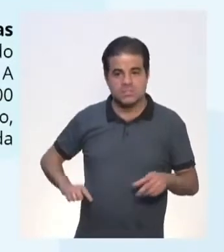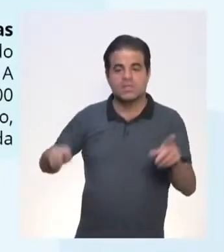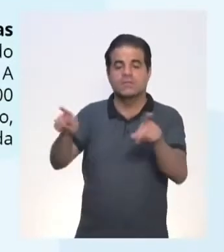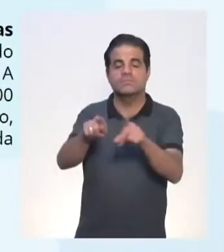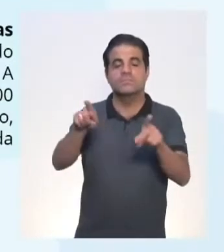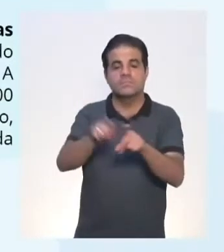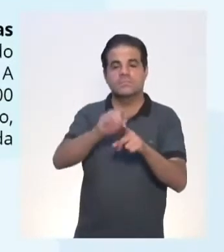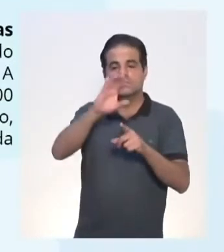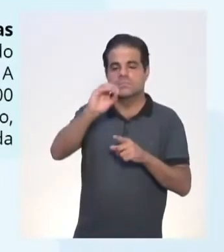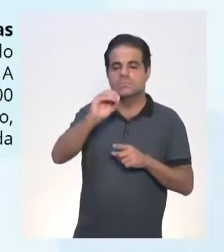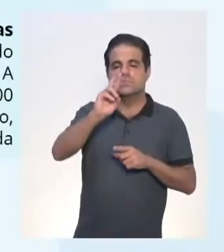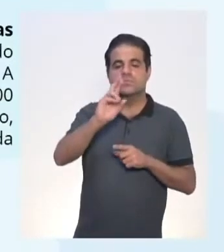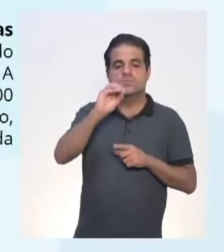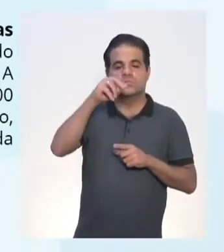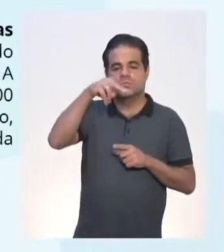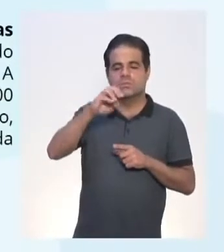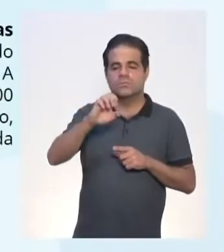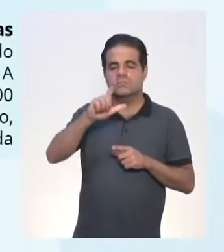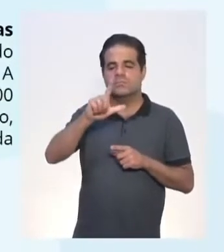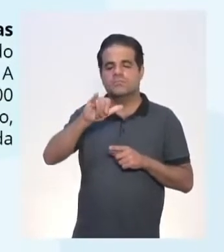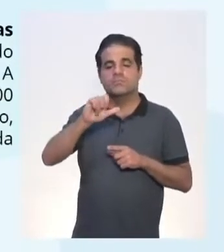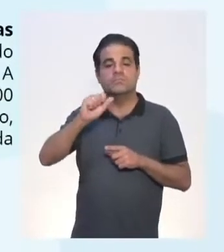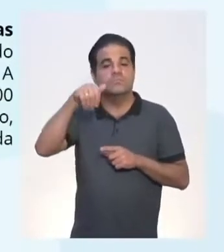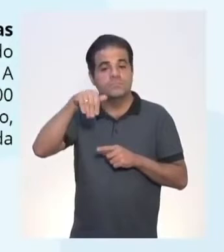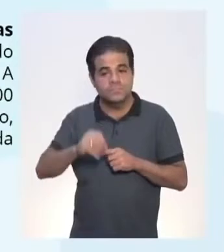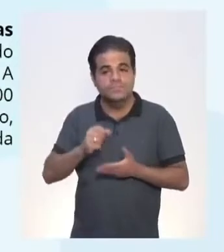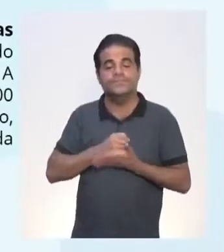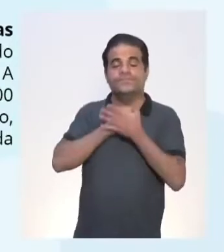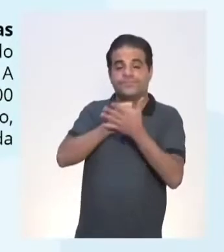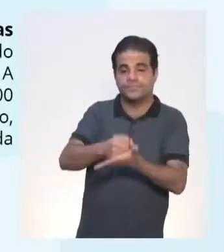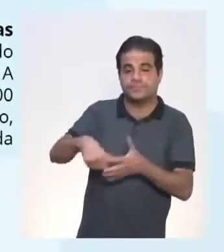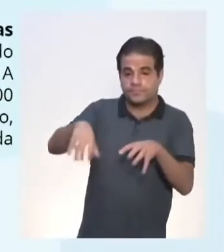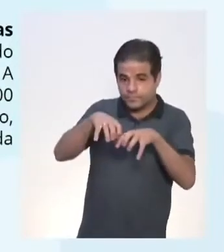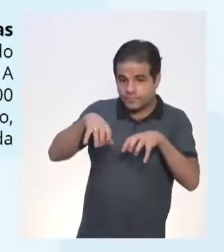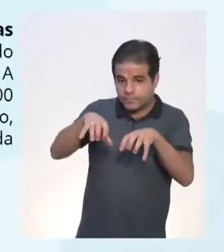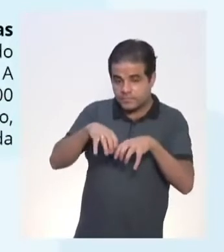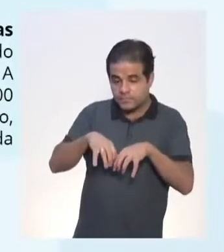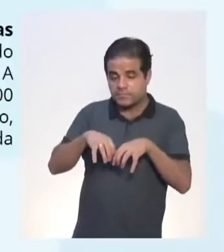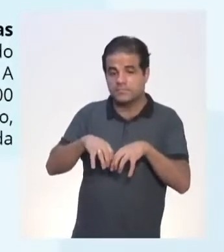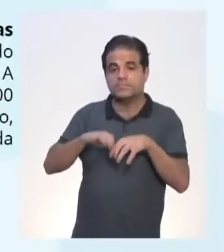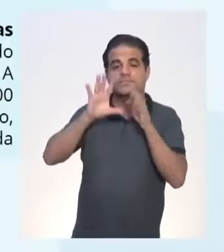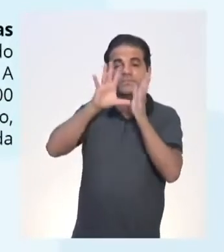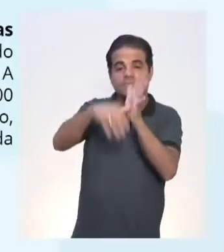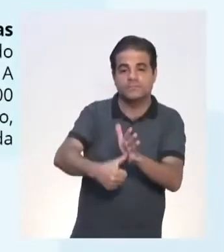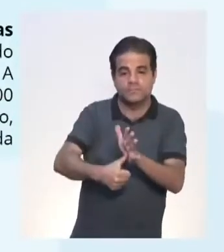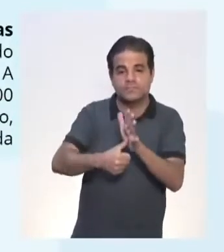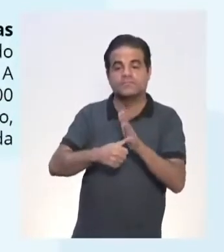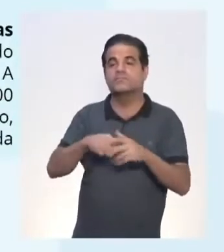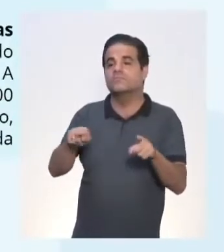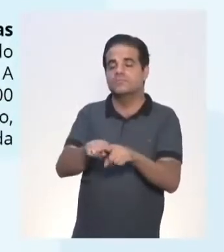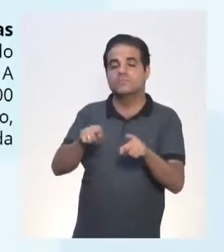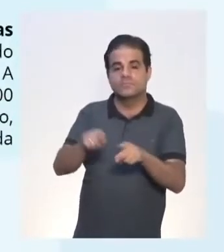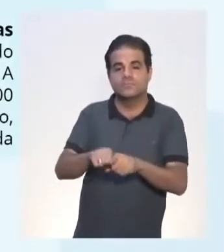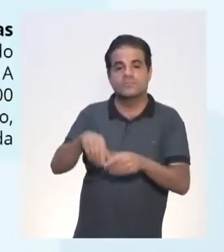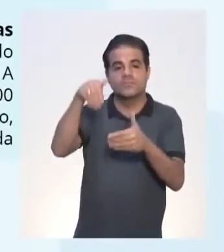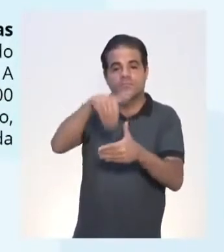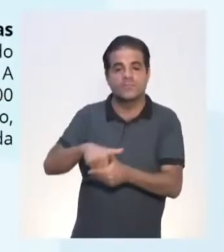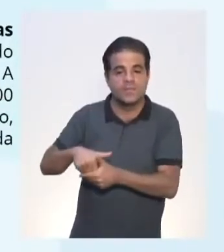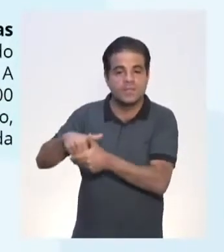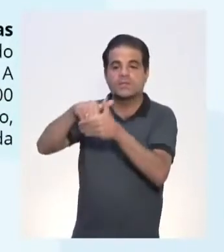do coronelismo, levava o sistema eleitoral a fraudes e ao voto